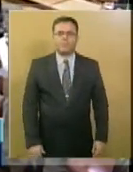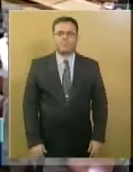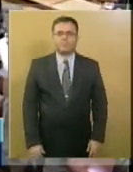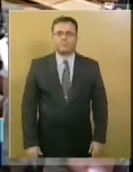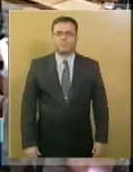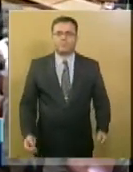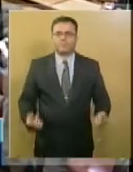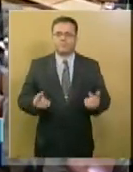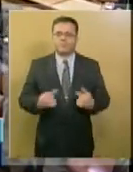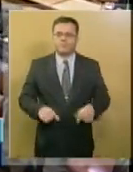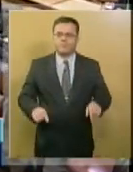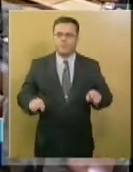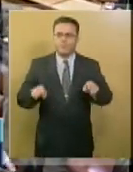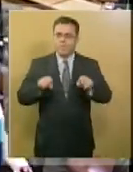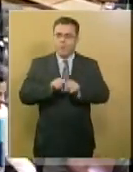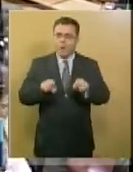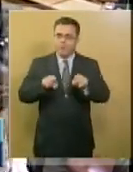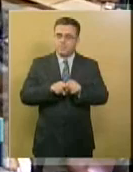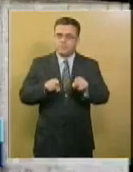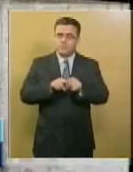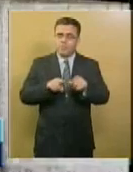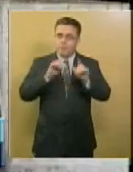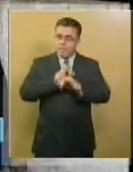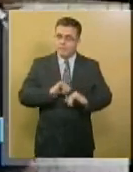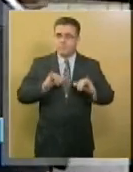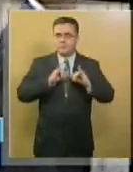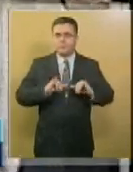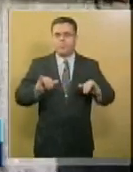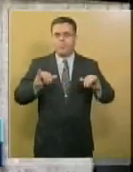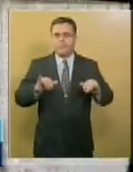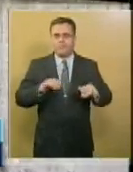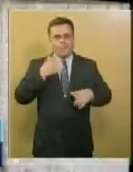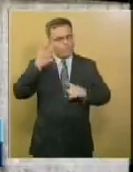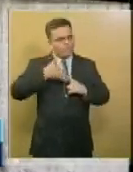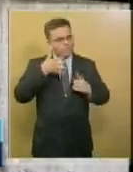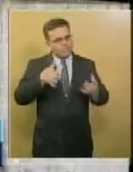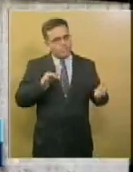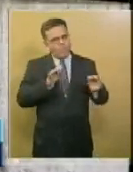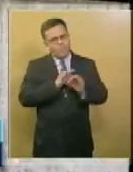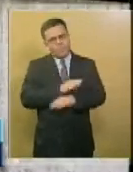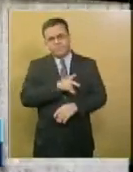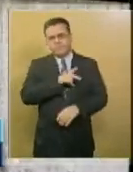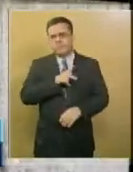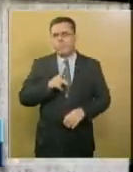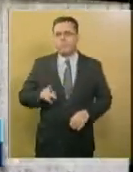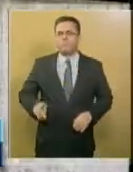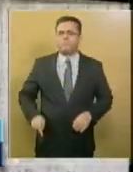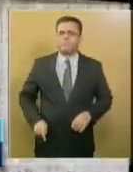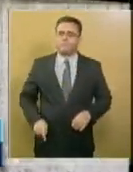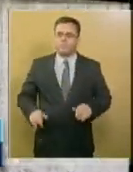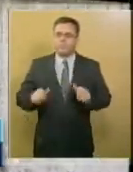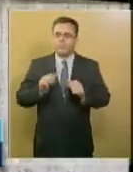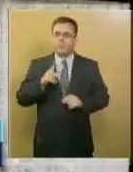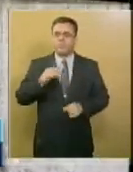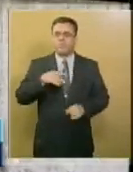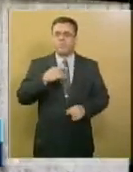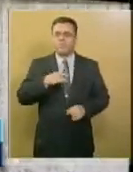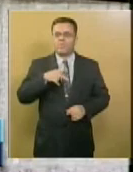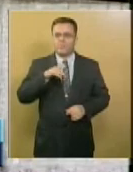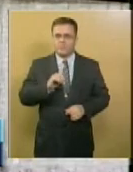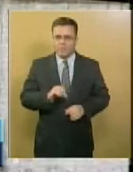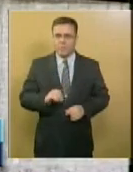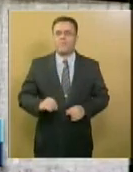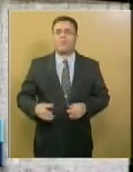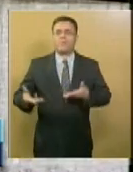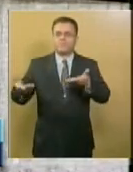Quero também informar que logo após a palestra, o presidente da Assembleia Legislativa, o deputado Luciano Bispo, tem